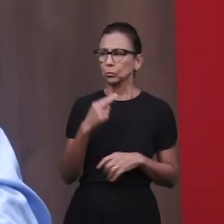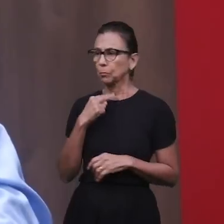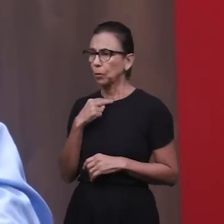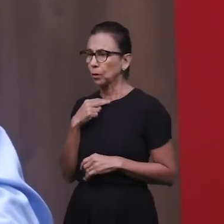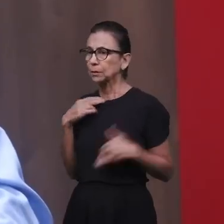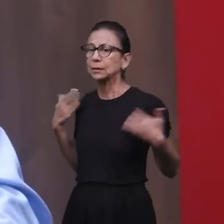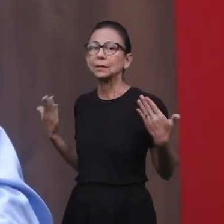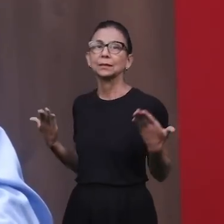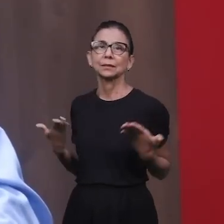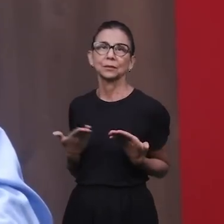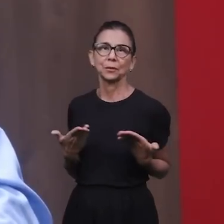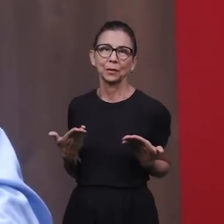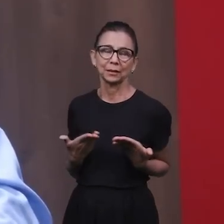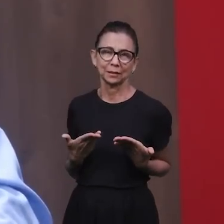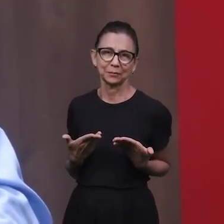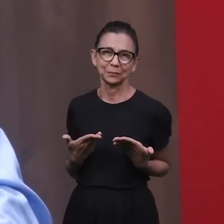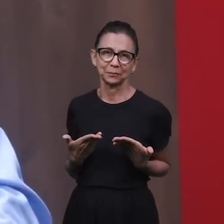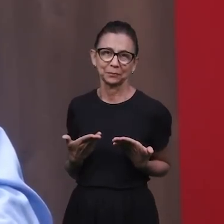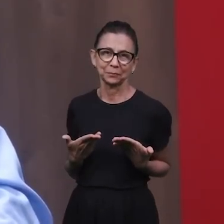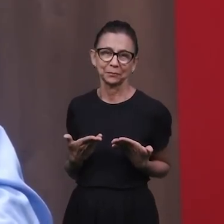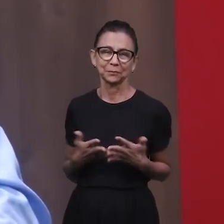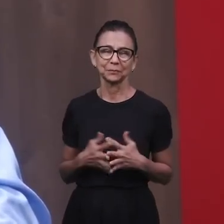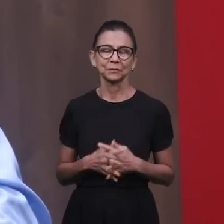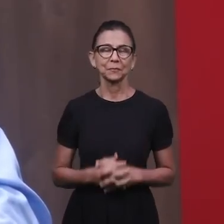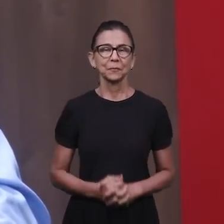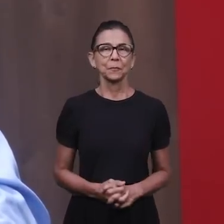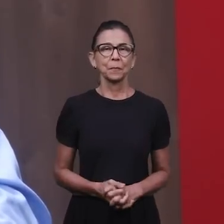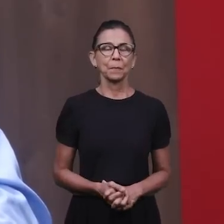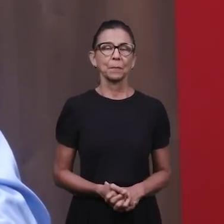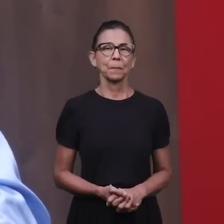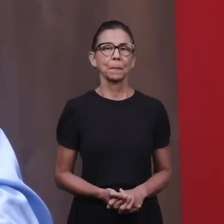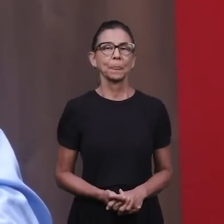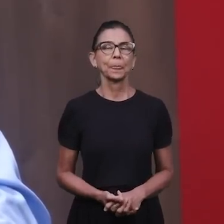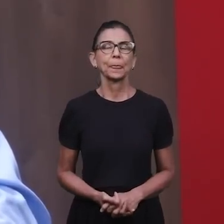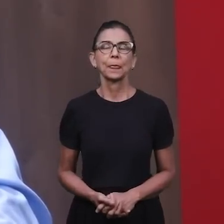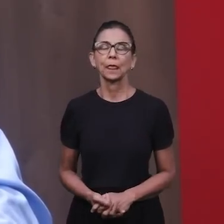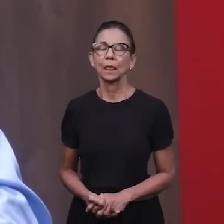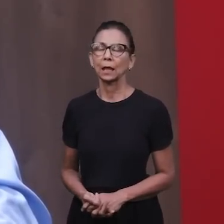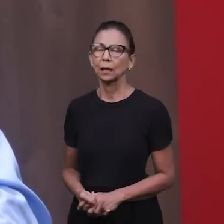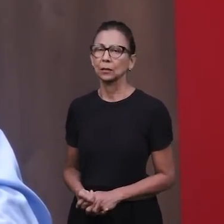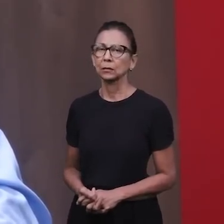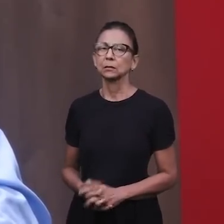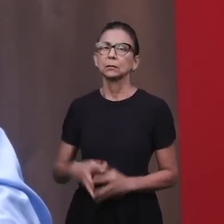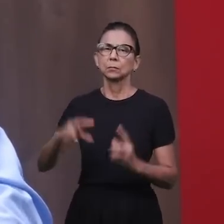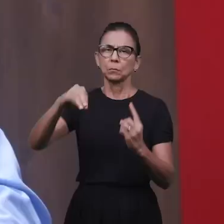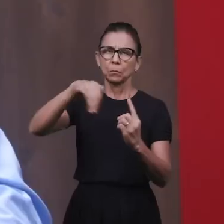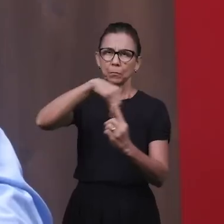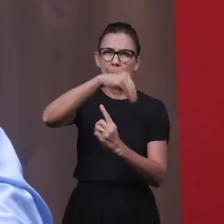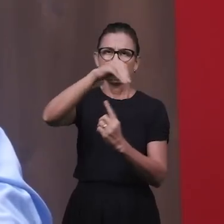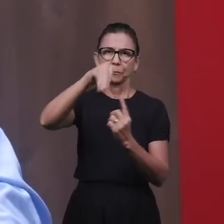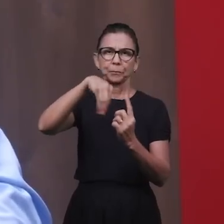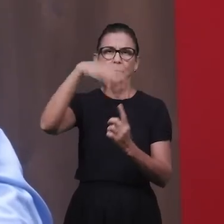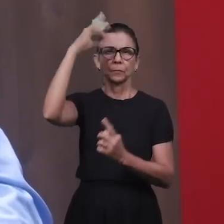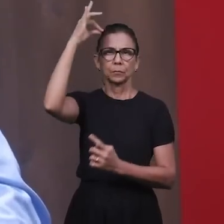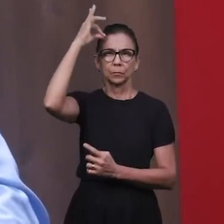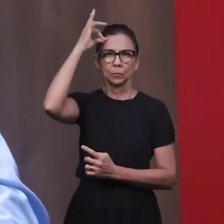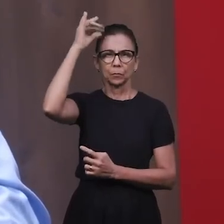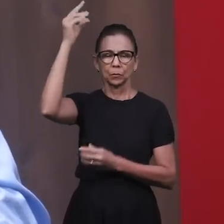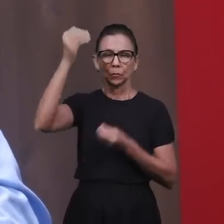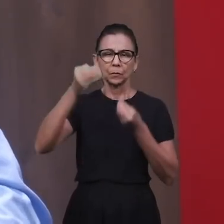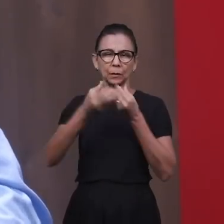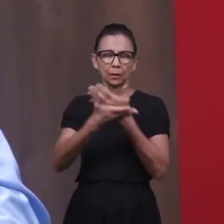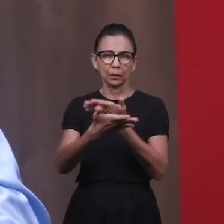é? Nós temos todas as armas espirituais que o Senhor nos tem dado, há um arsenal de